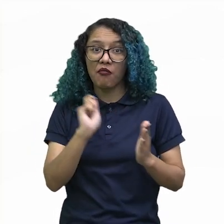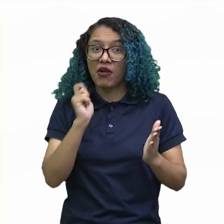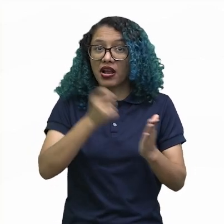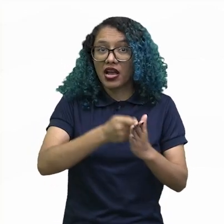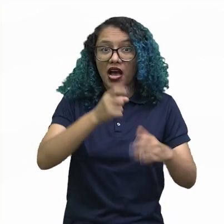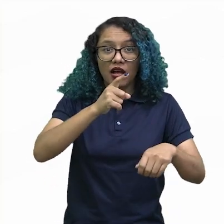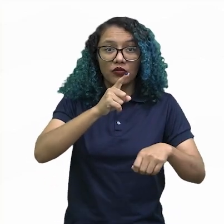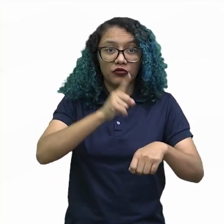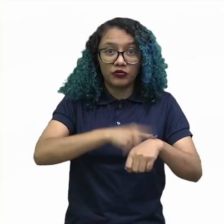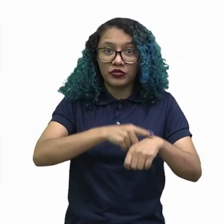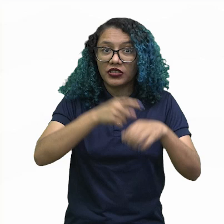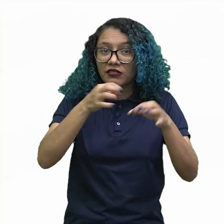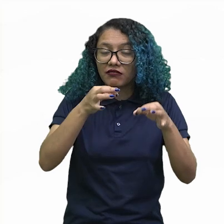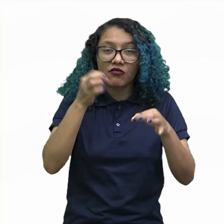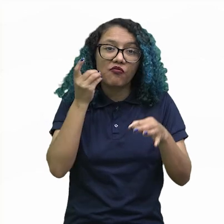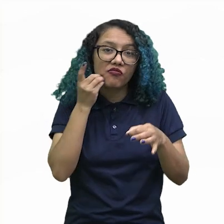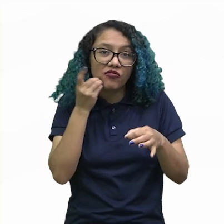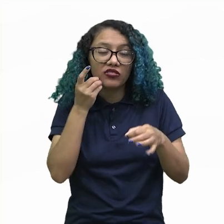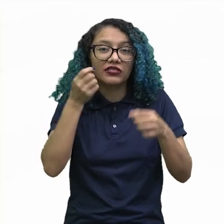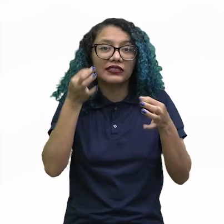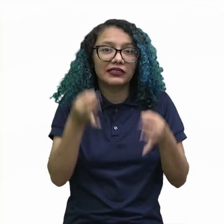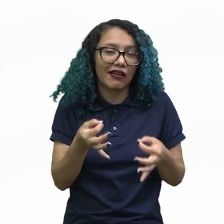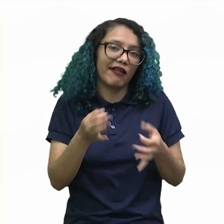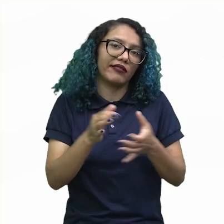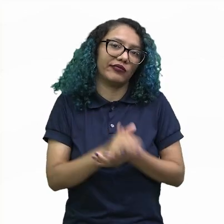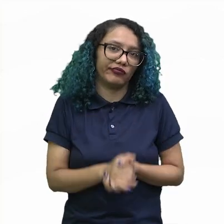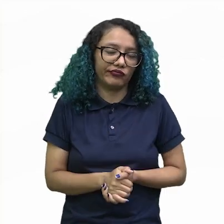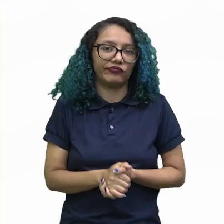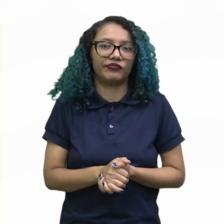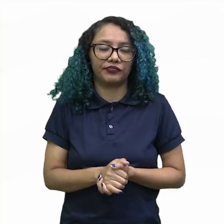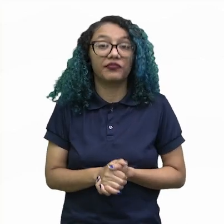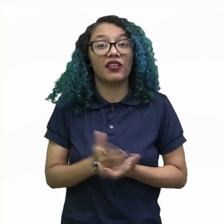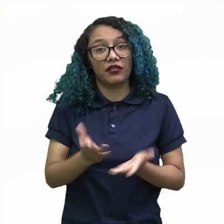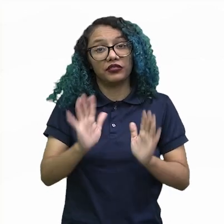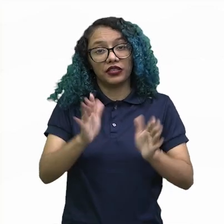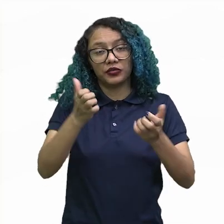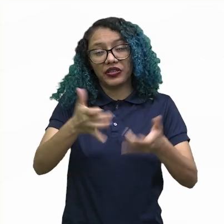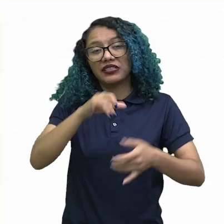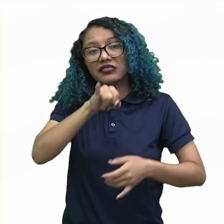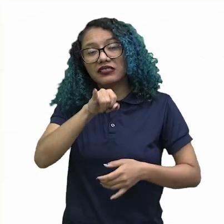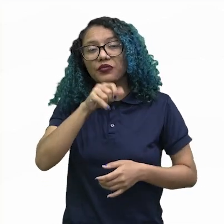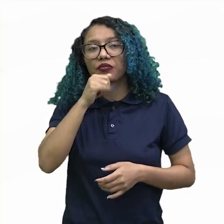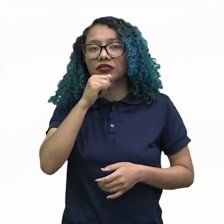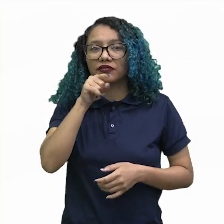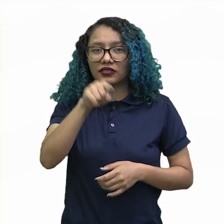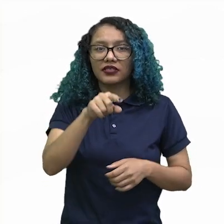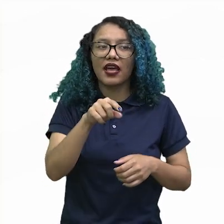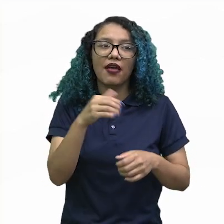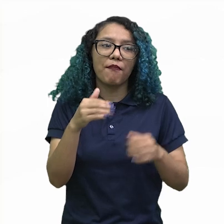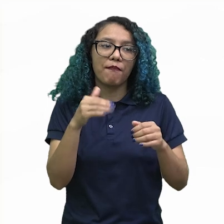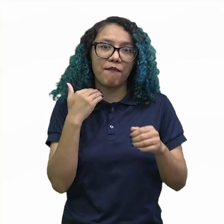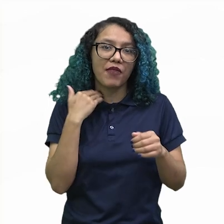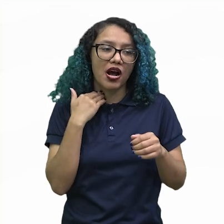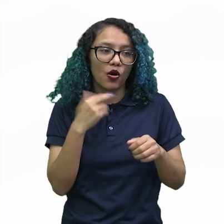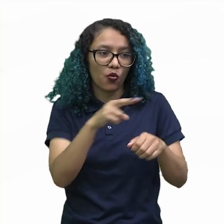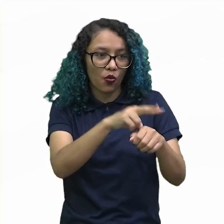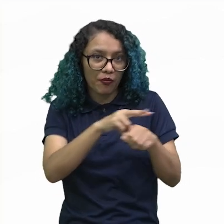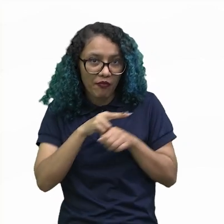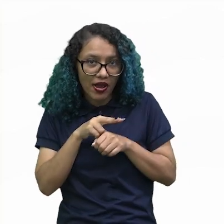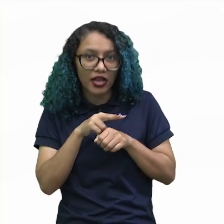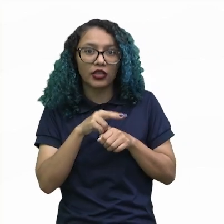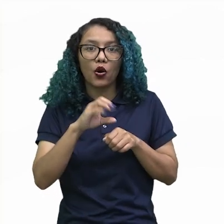esse pagamento em dia. Foi o que eu acabei de te falar, pessoal. Se você vai realizar um empréstimo com algum banco ou